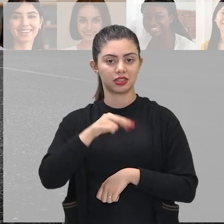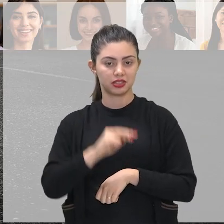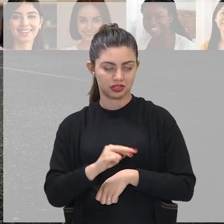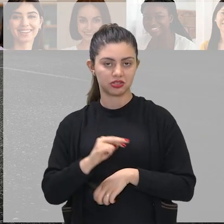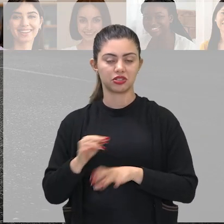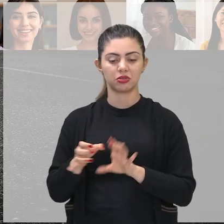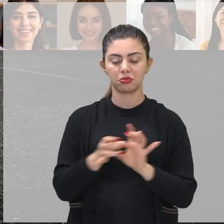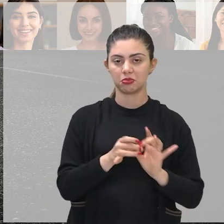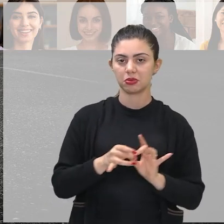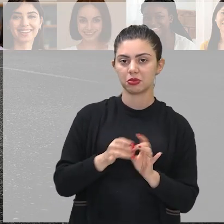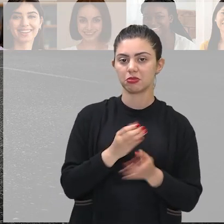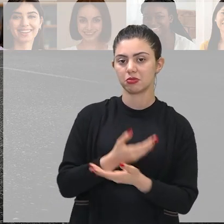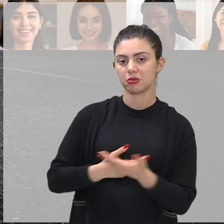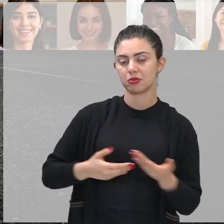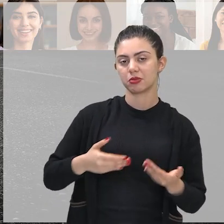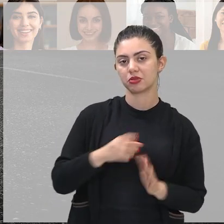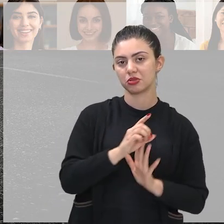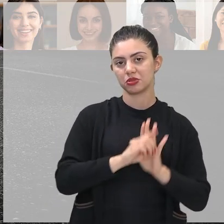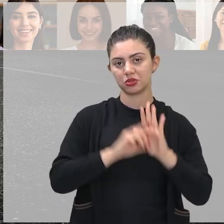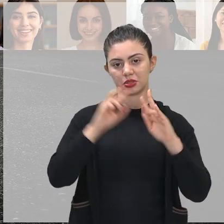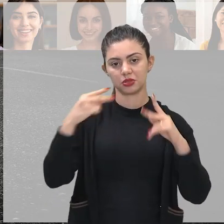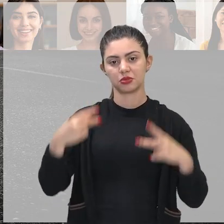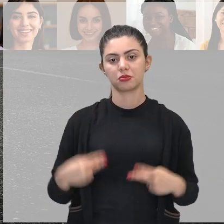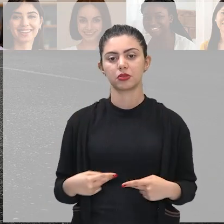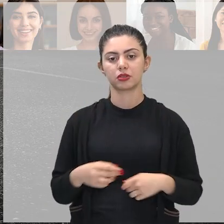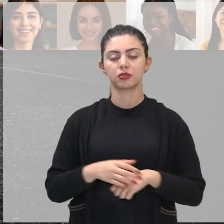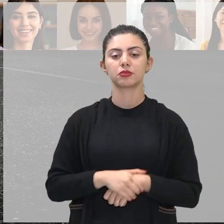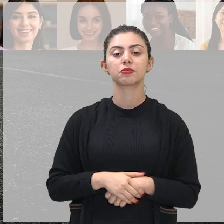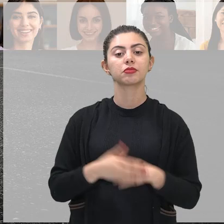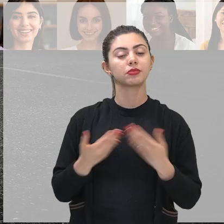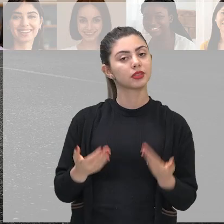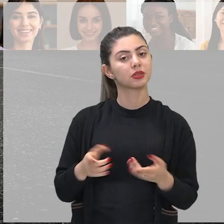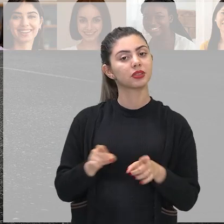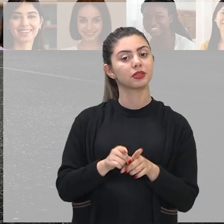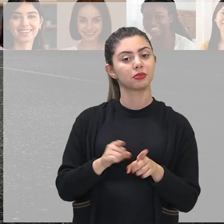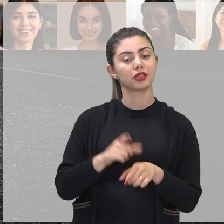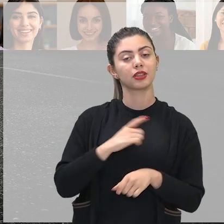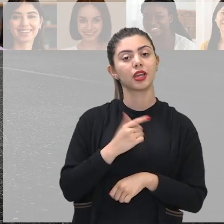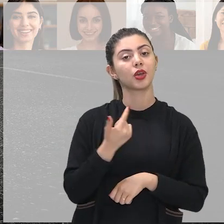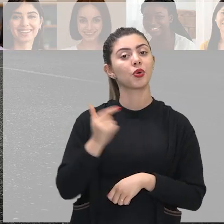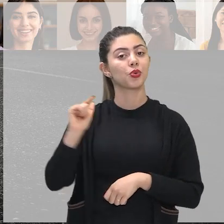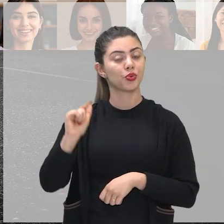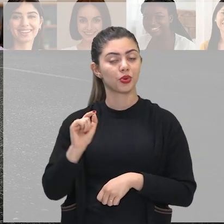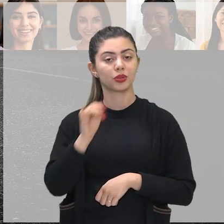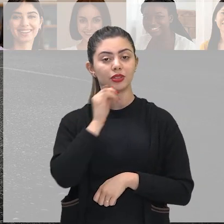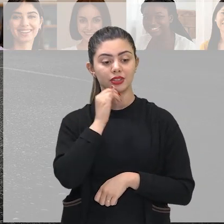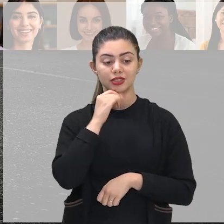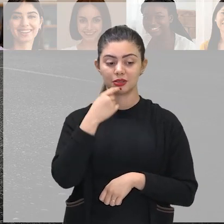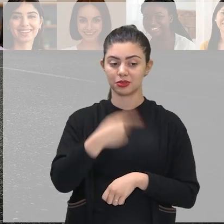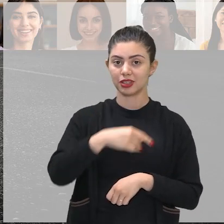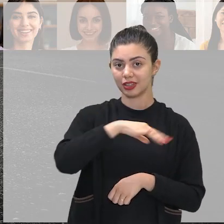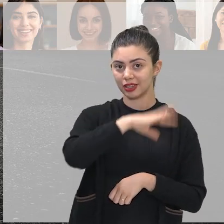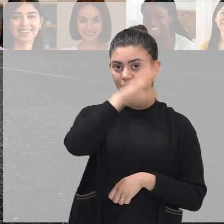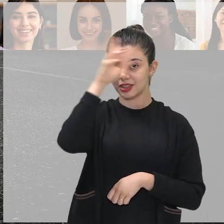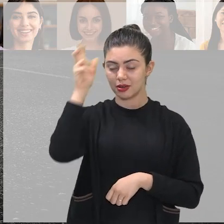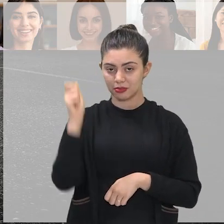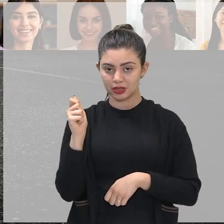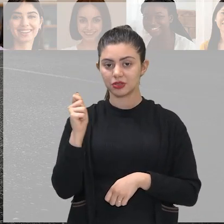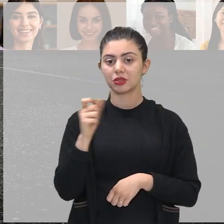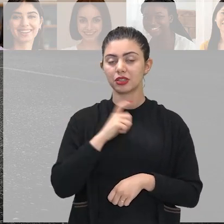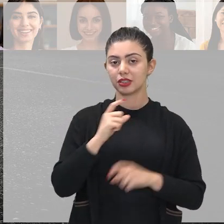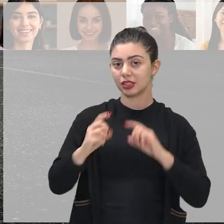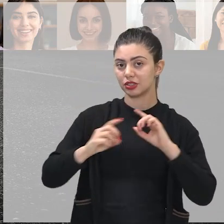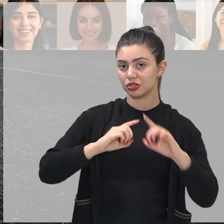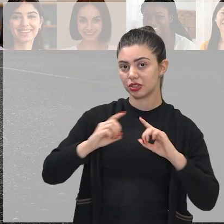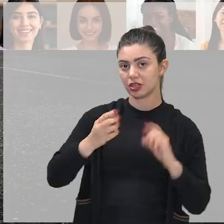interreligioso e ecumênico da luta pelos direitos humanos. Um outro exemplo brasileiro, mas também amazônico, de